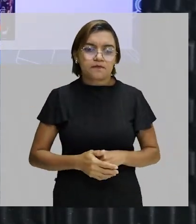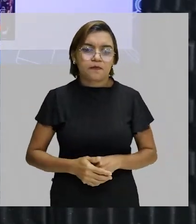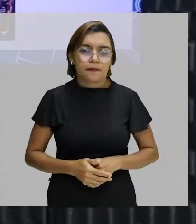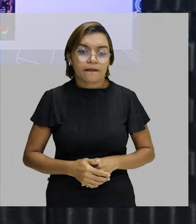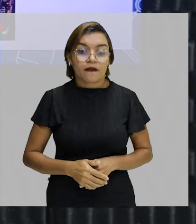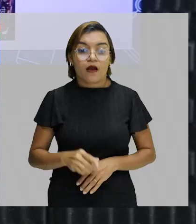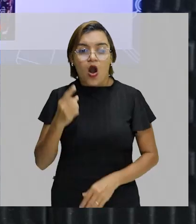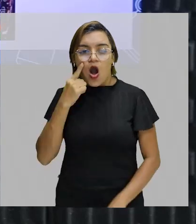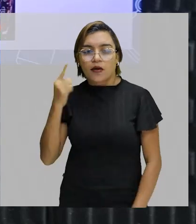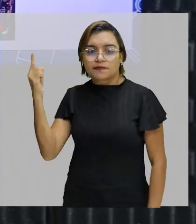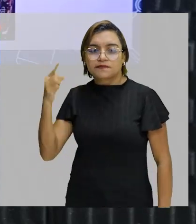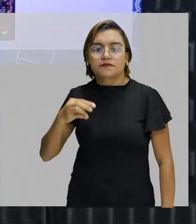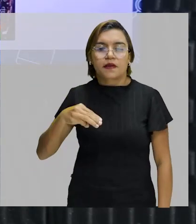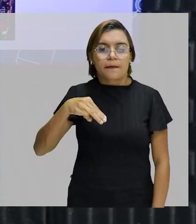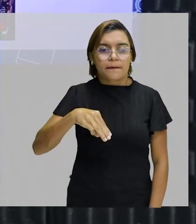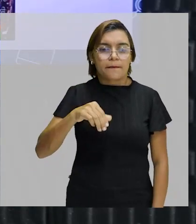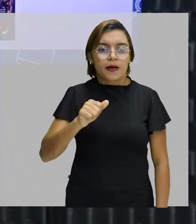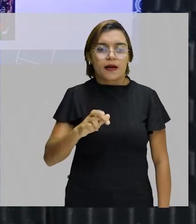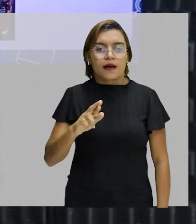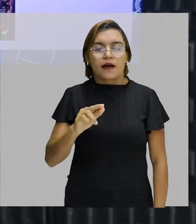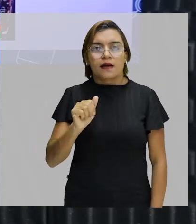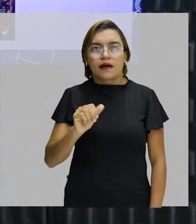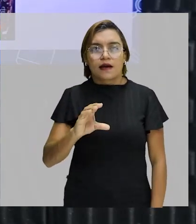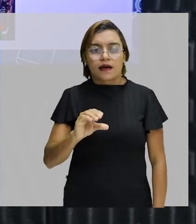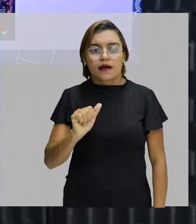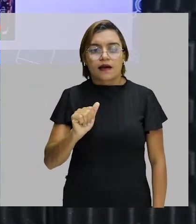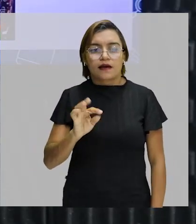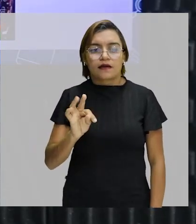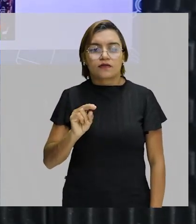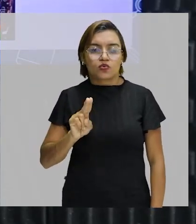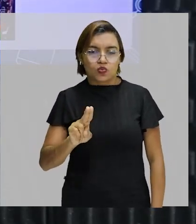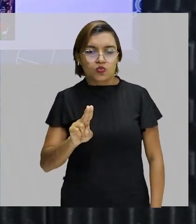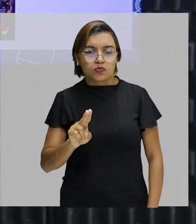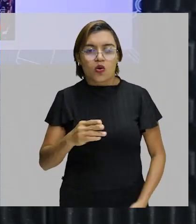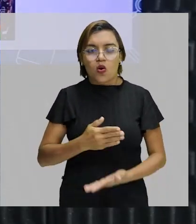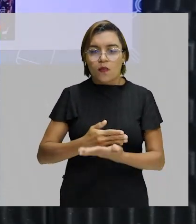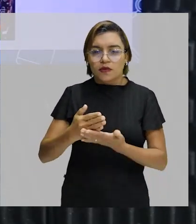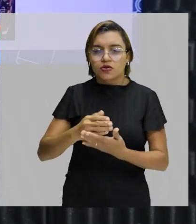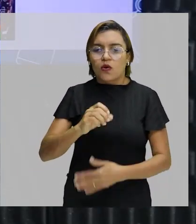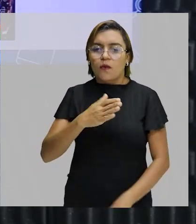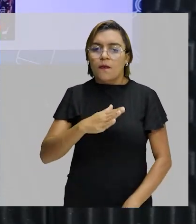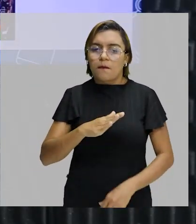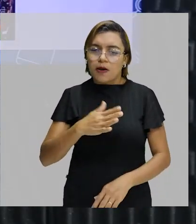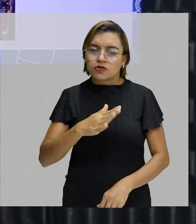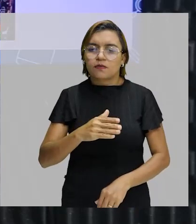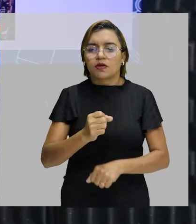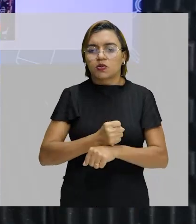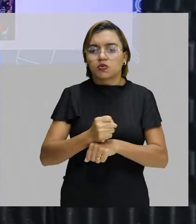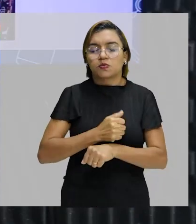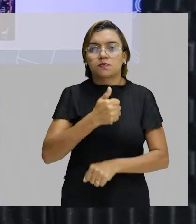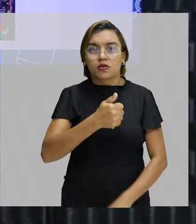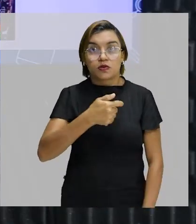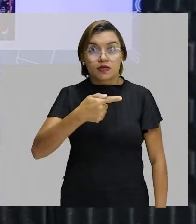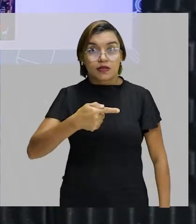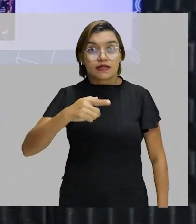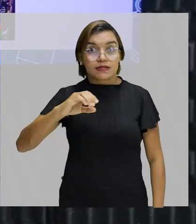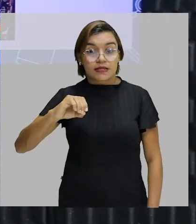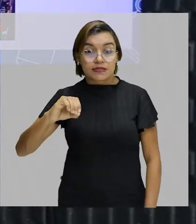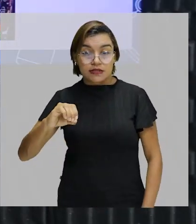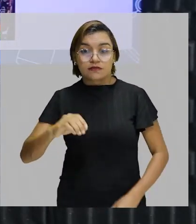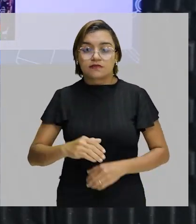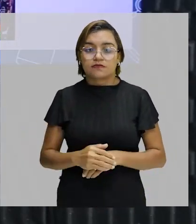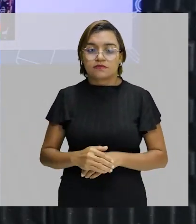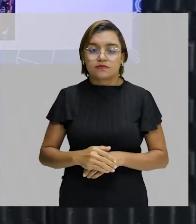Maracatu teve início no Brasil por volta de 1700 e quem o trouxe foram os